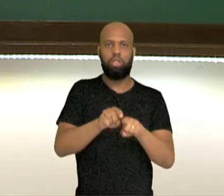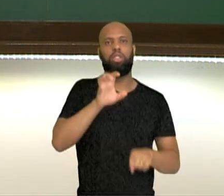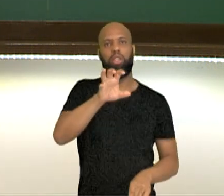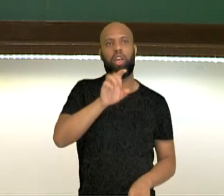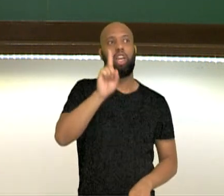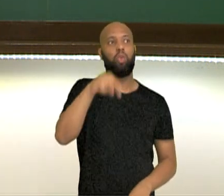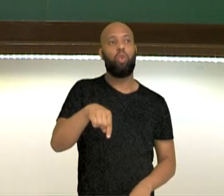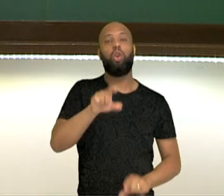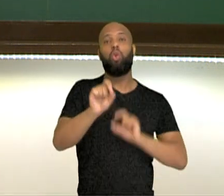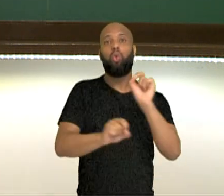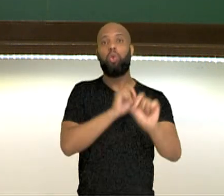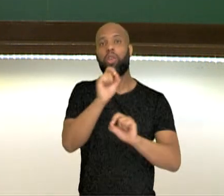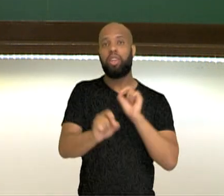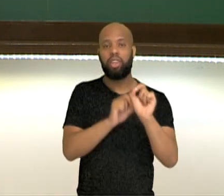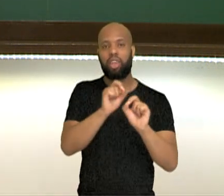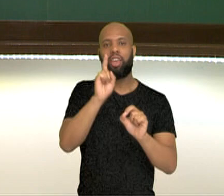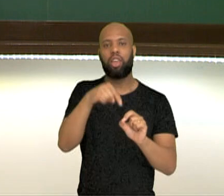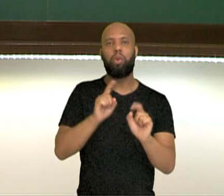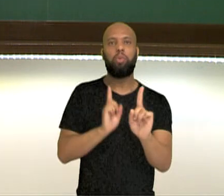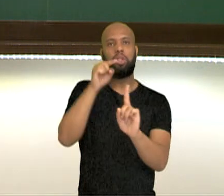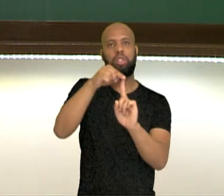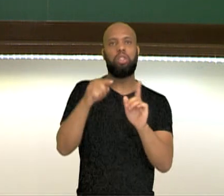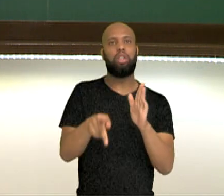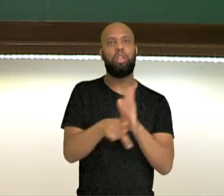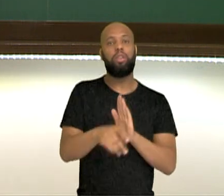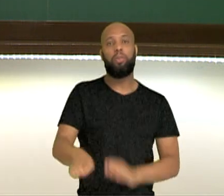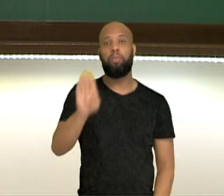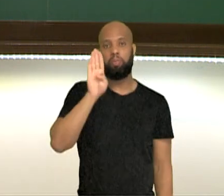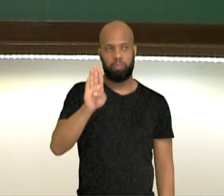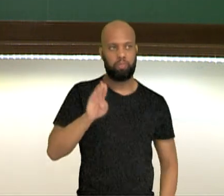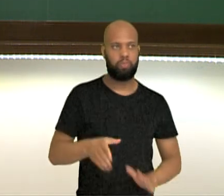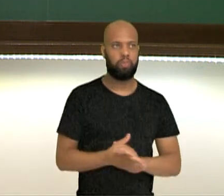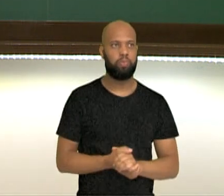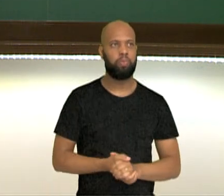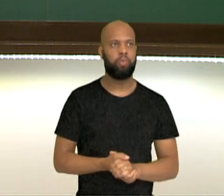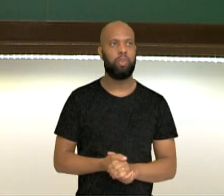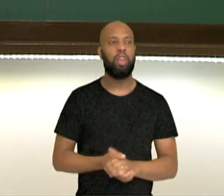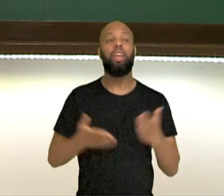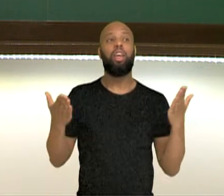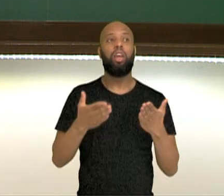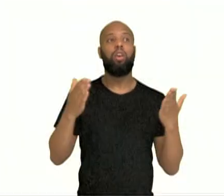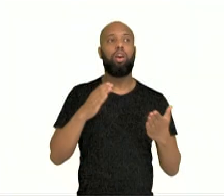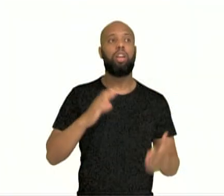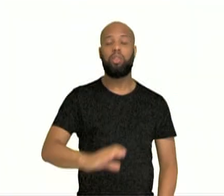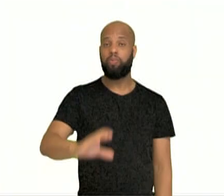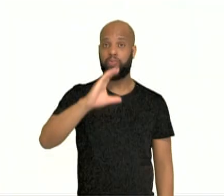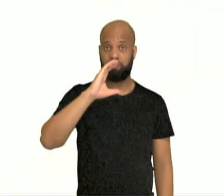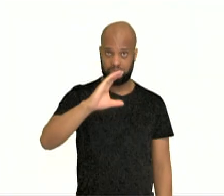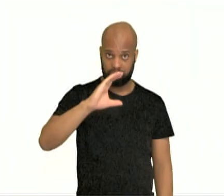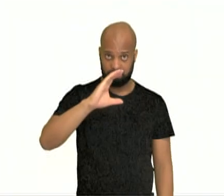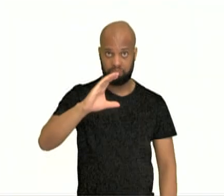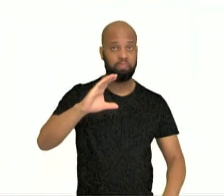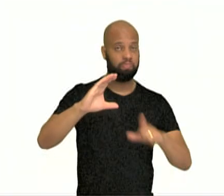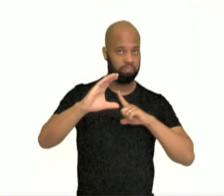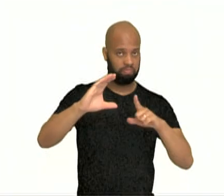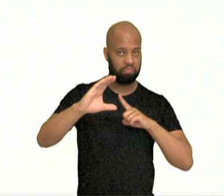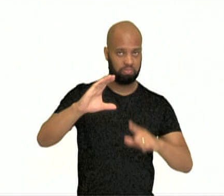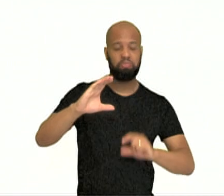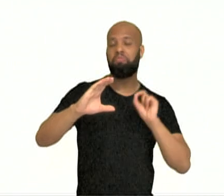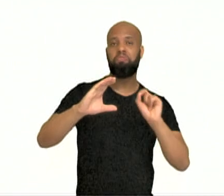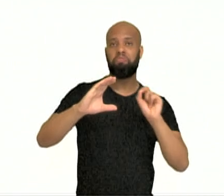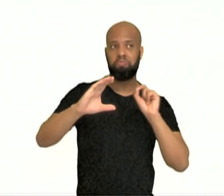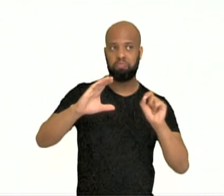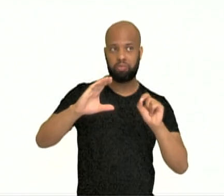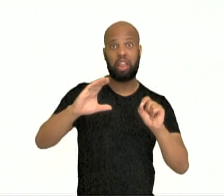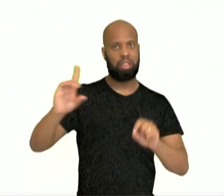vai ser a influência aí do parâmetro B. Nós temos ainda mais 2 parâmetros,